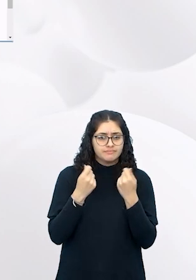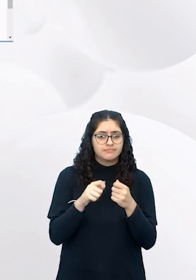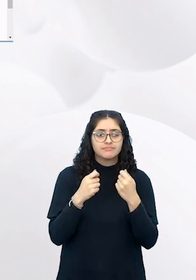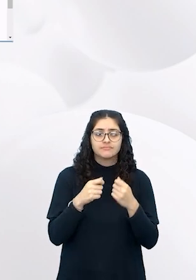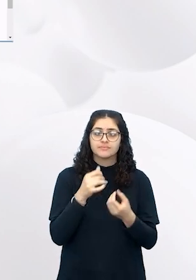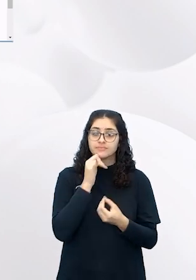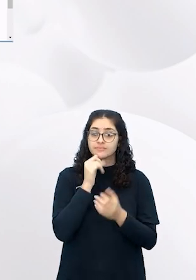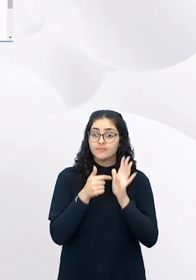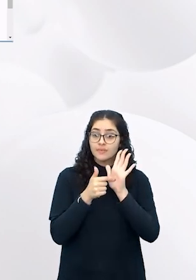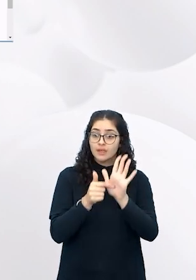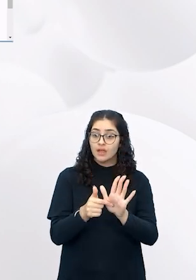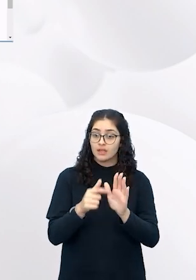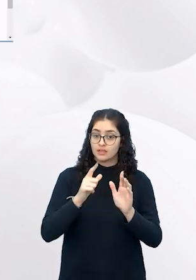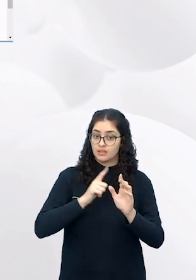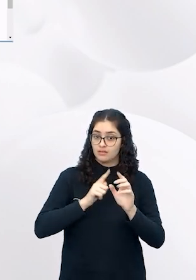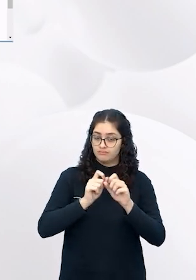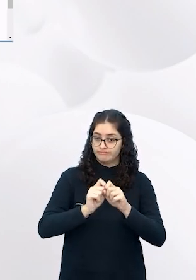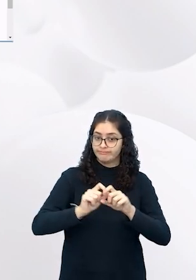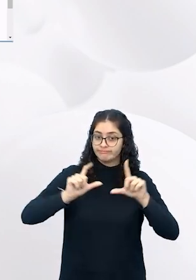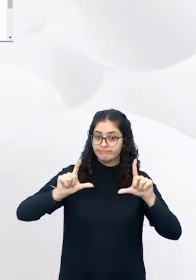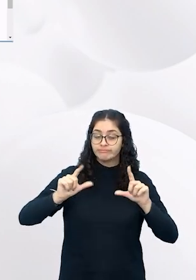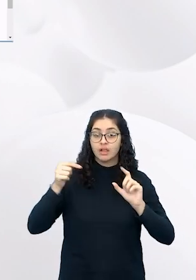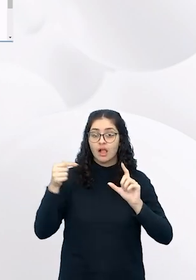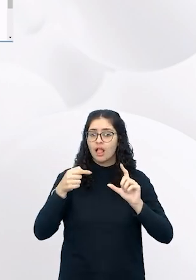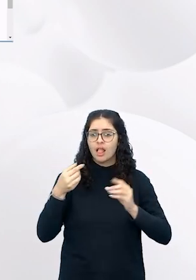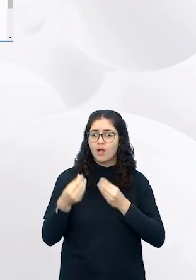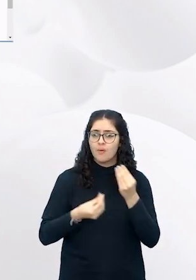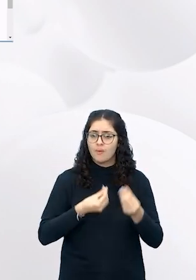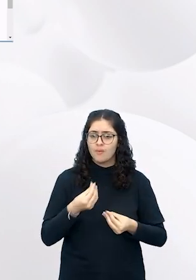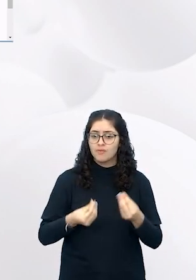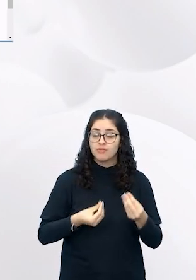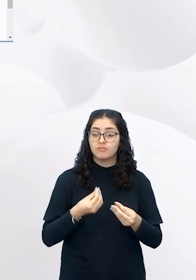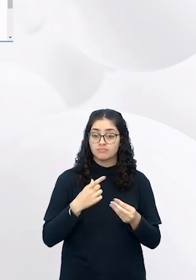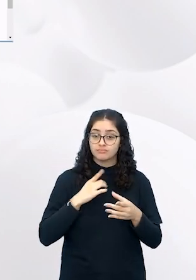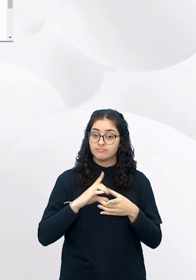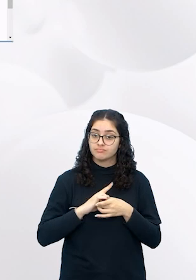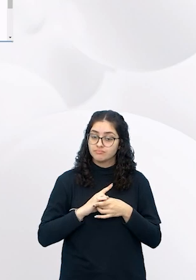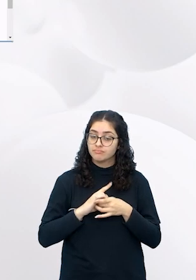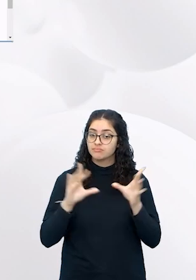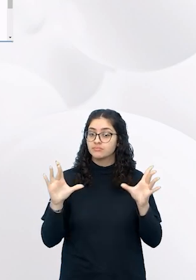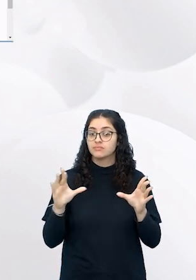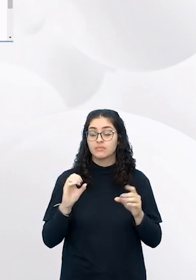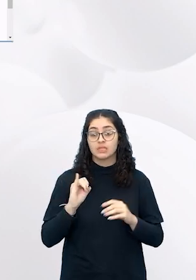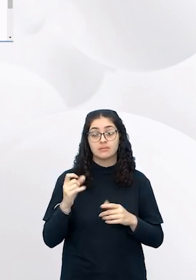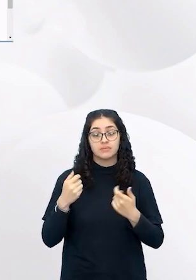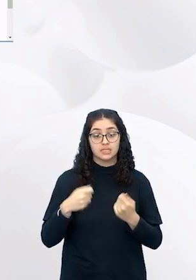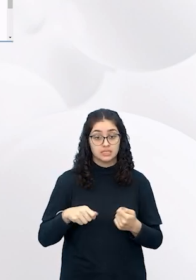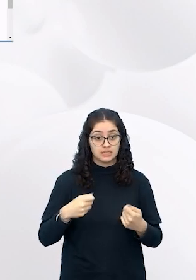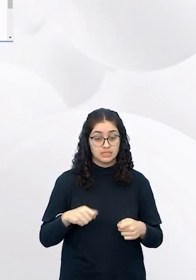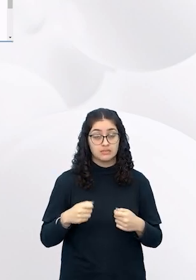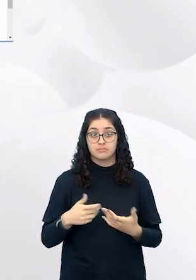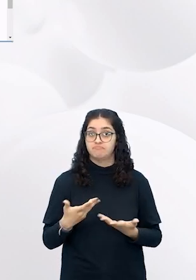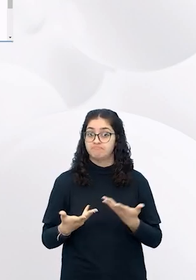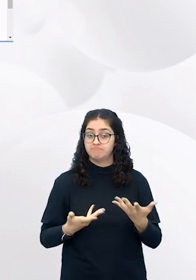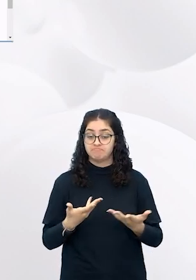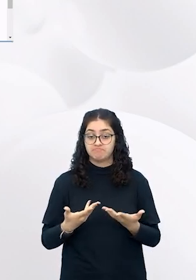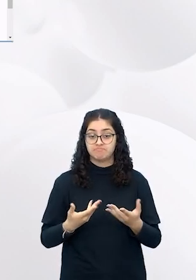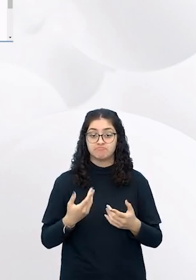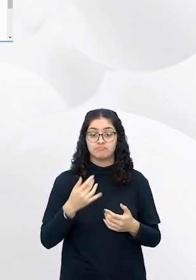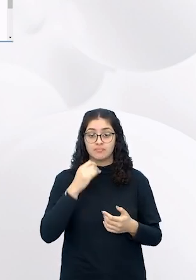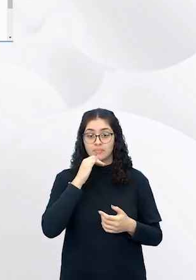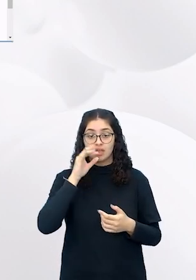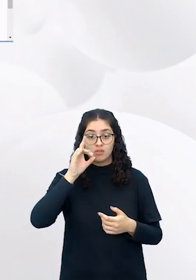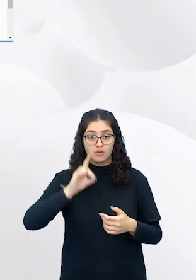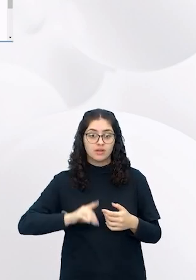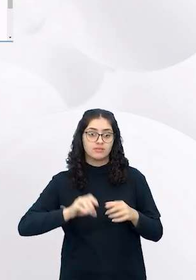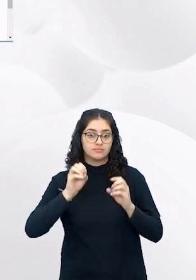consta, por exemplo, em tela, em relação à disponibilidade, caso seja necessário, para trabalhar em diretoria